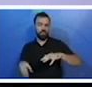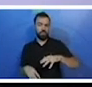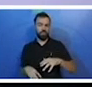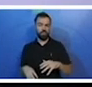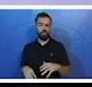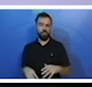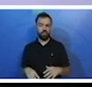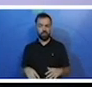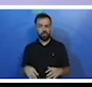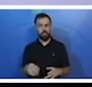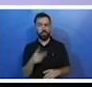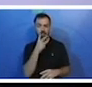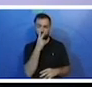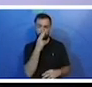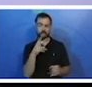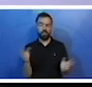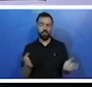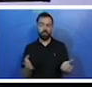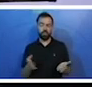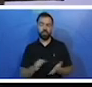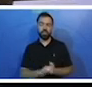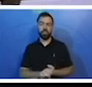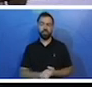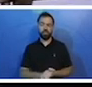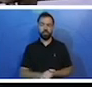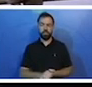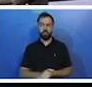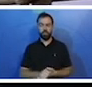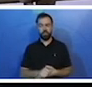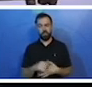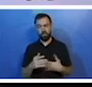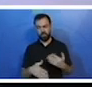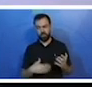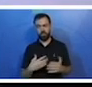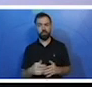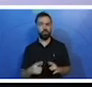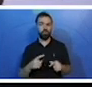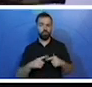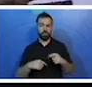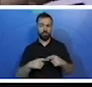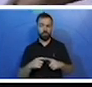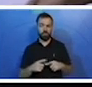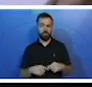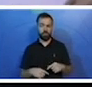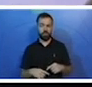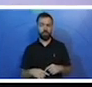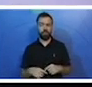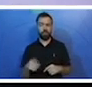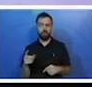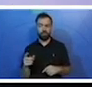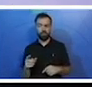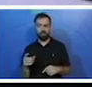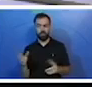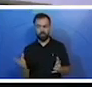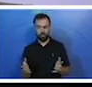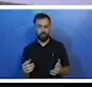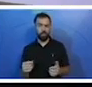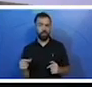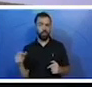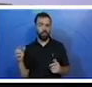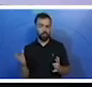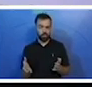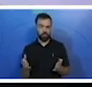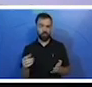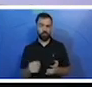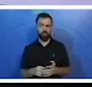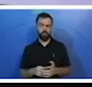bicicletas mais parecidas com as bicicletas de hoje, aqui com a evolução dos materiais, as bicicletas de prática esportiva, e até chegar nas bicicletas